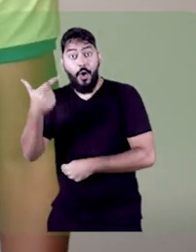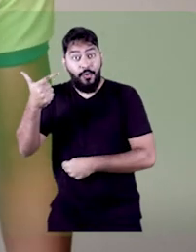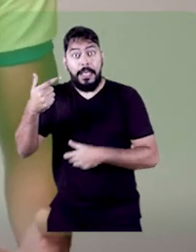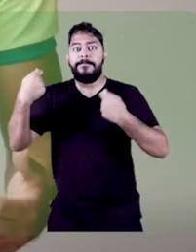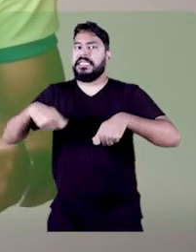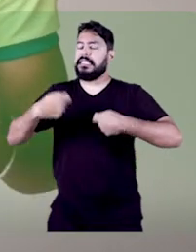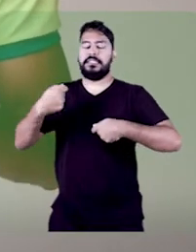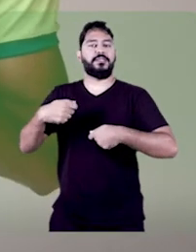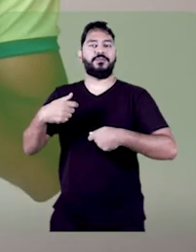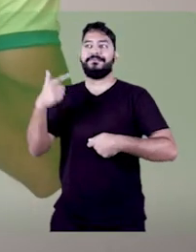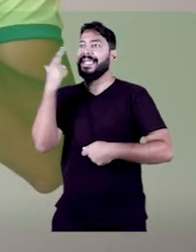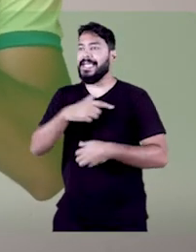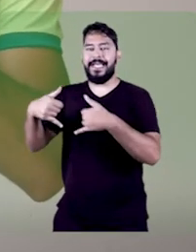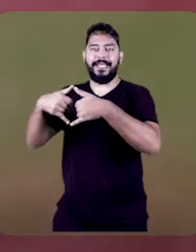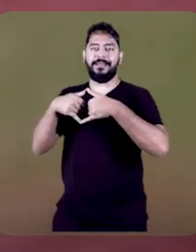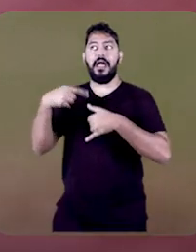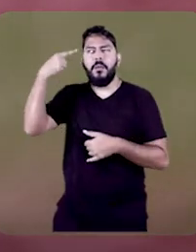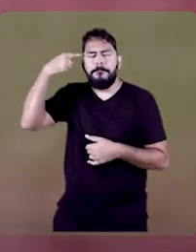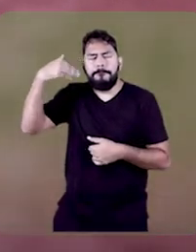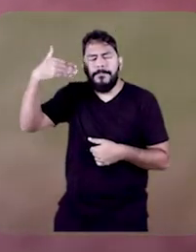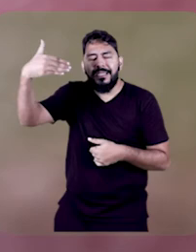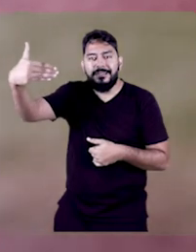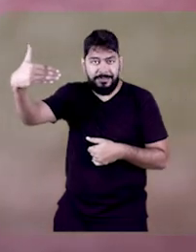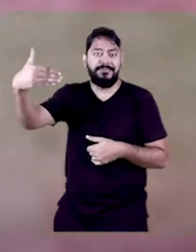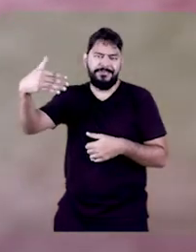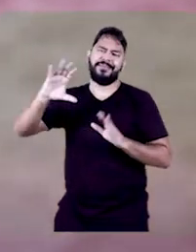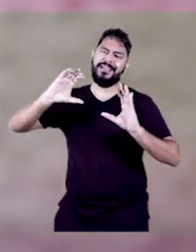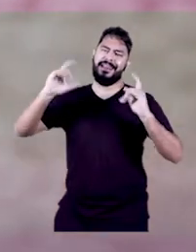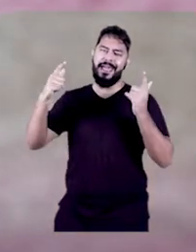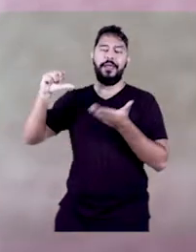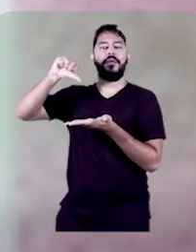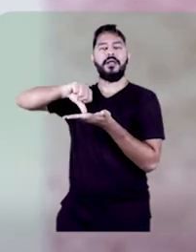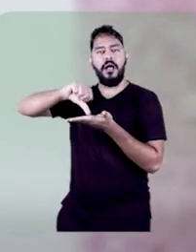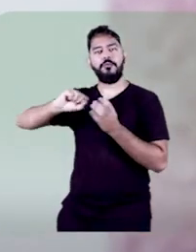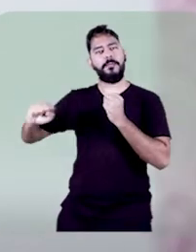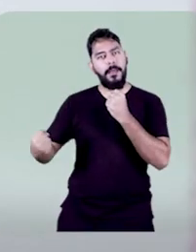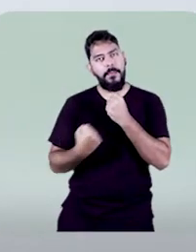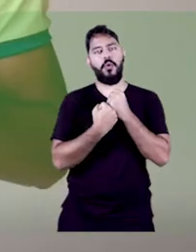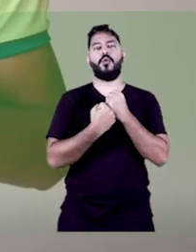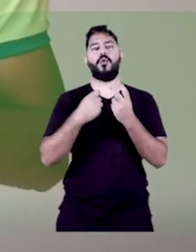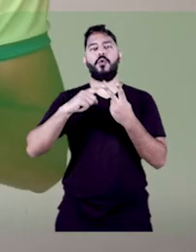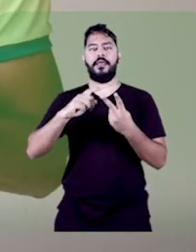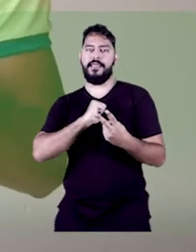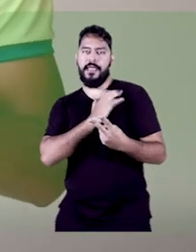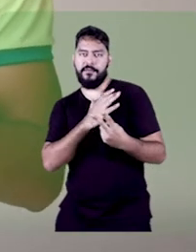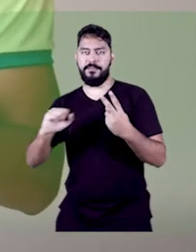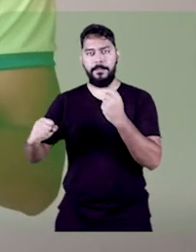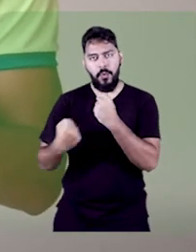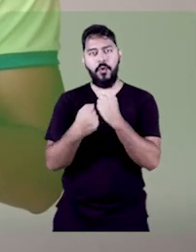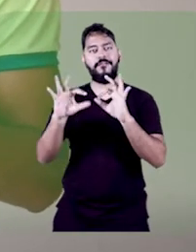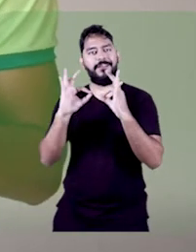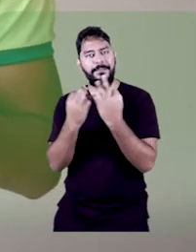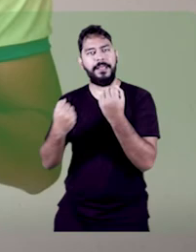lá. Então, assim, foi uma coisa que eu projetei. Então, assim, tive um apoio do campus, com certeza, dos professores, da minha